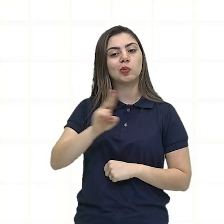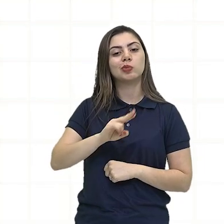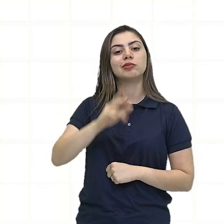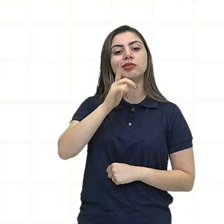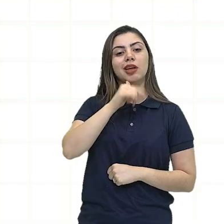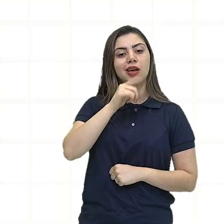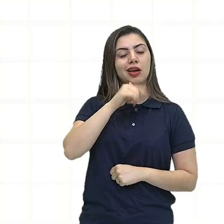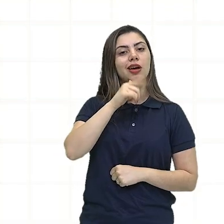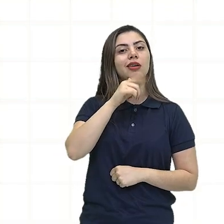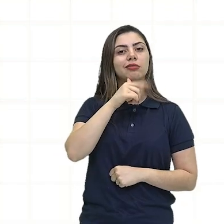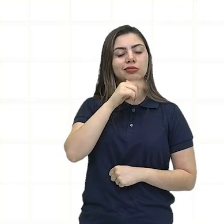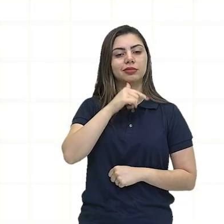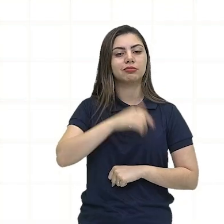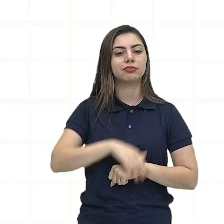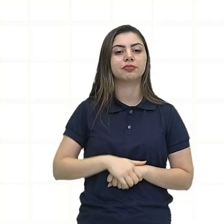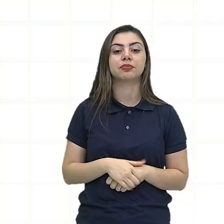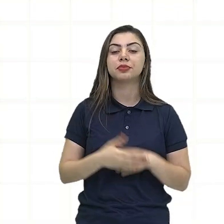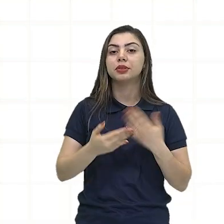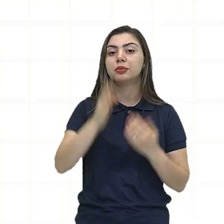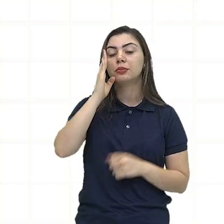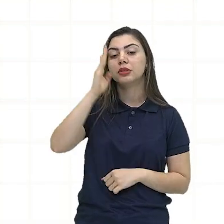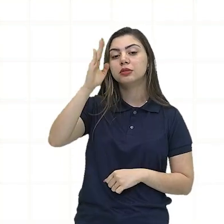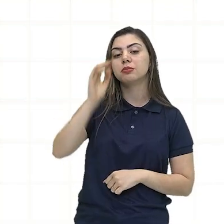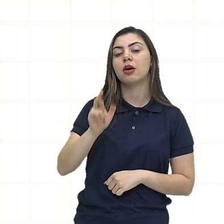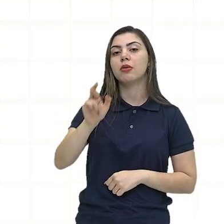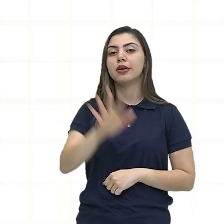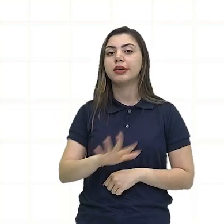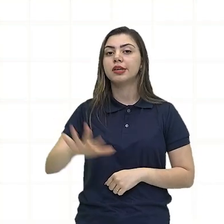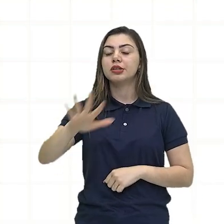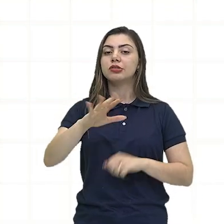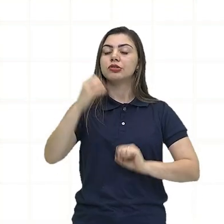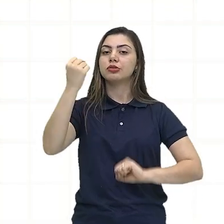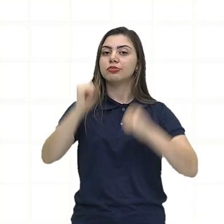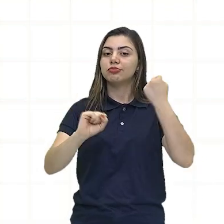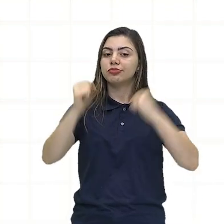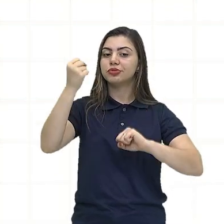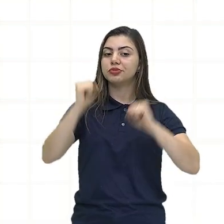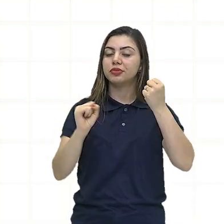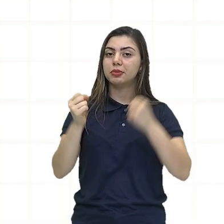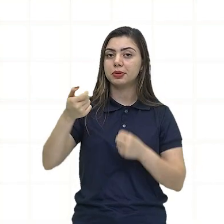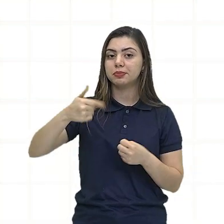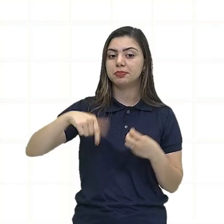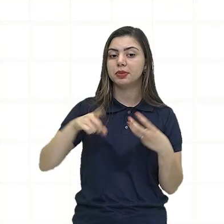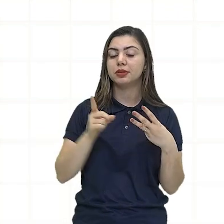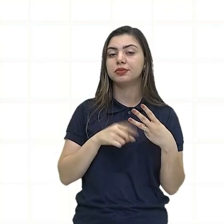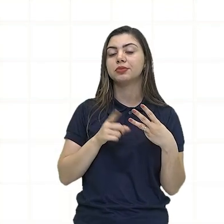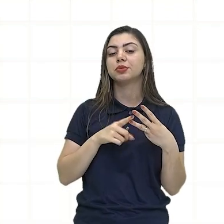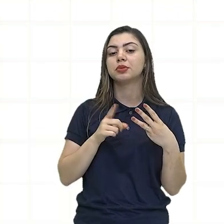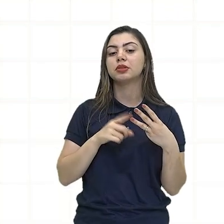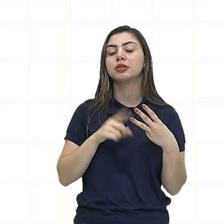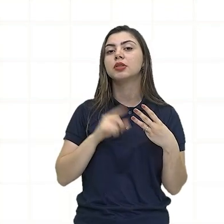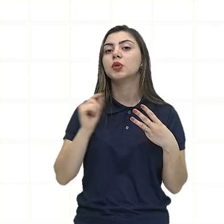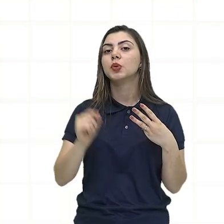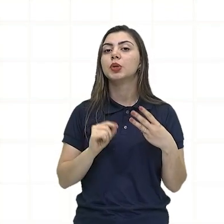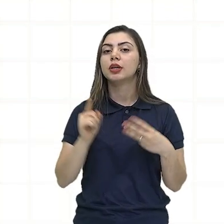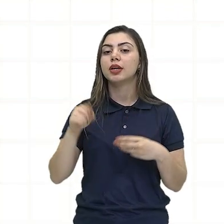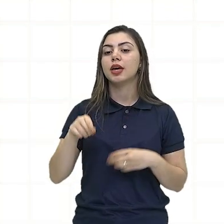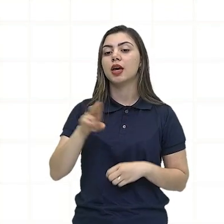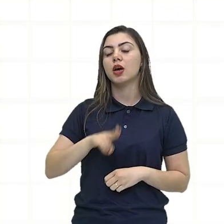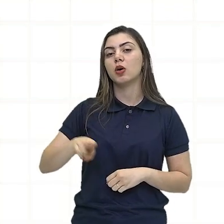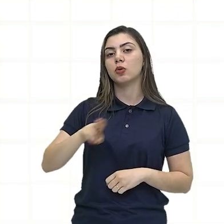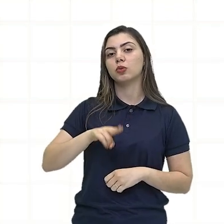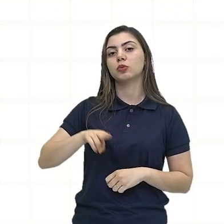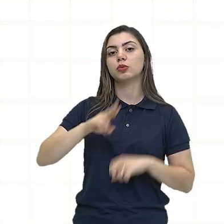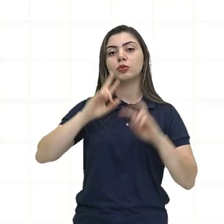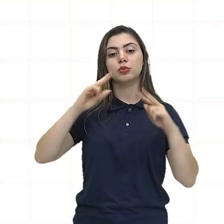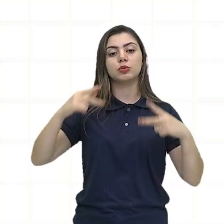desse recurso com destaque nas nossas regiões mais industrializadas, e, em terceiro, também para o